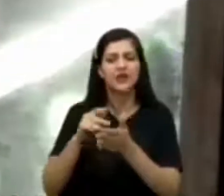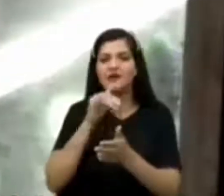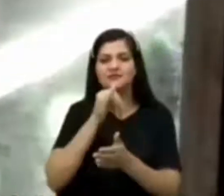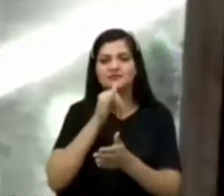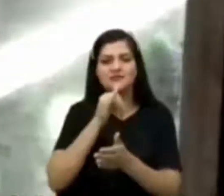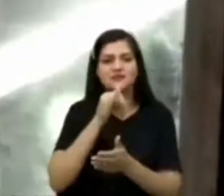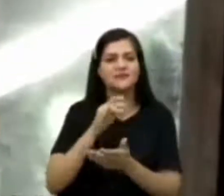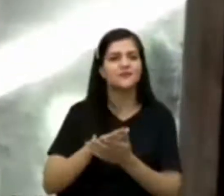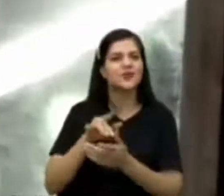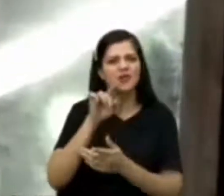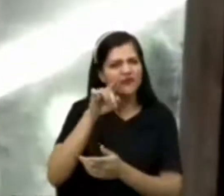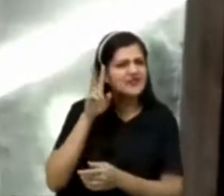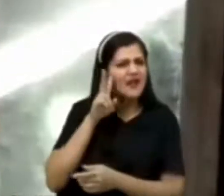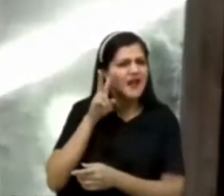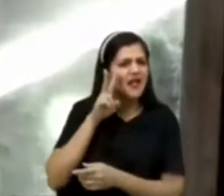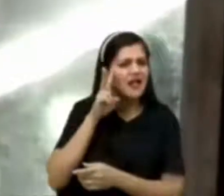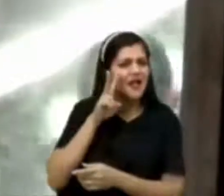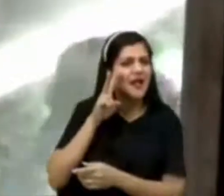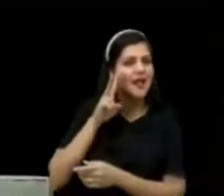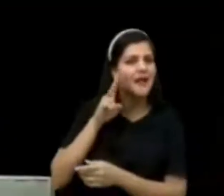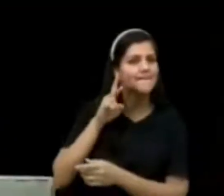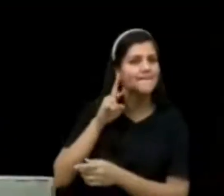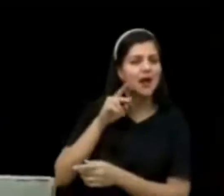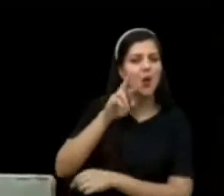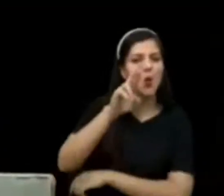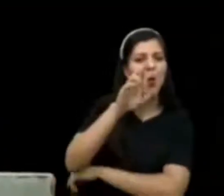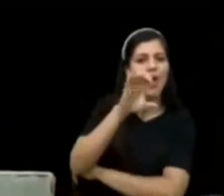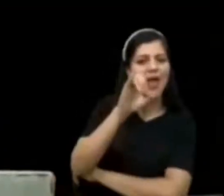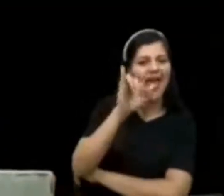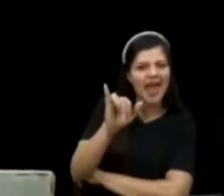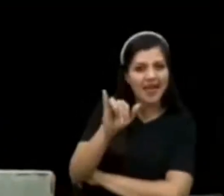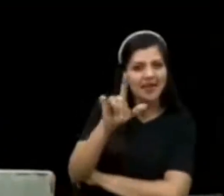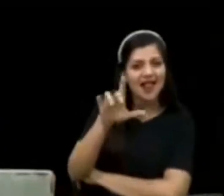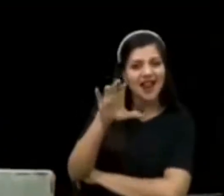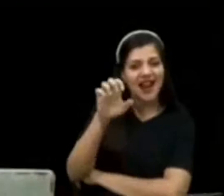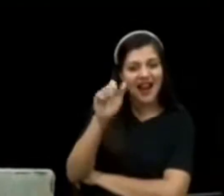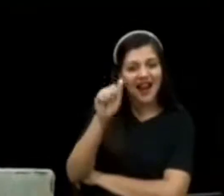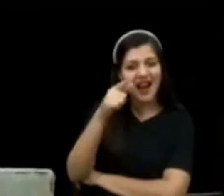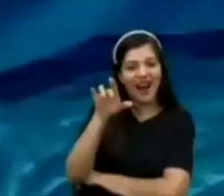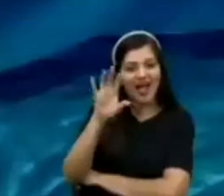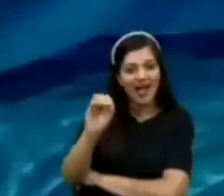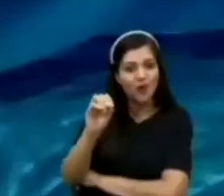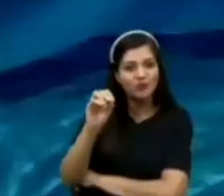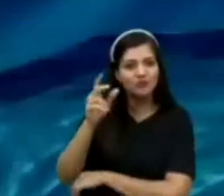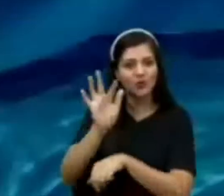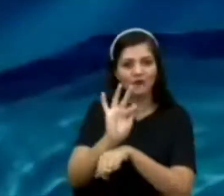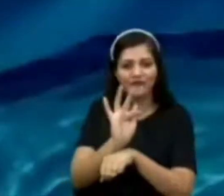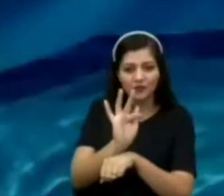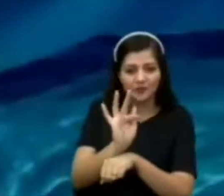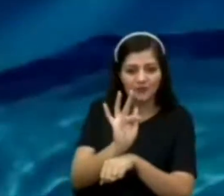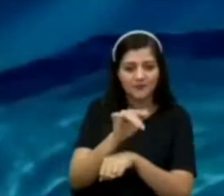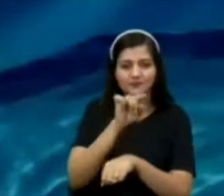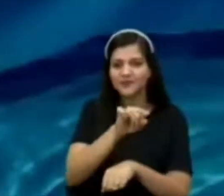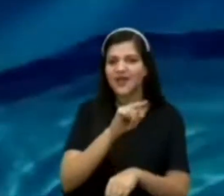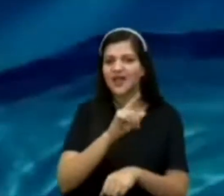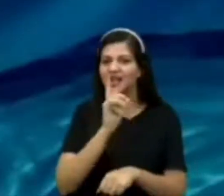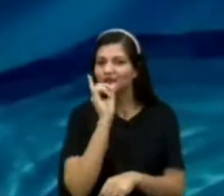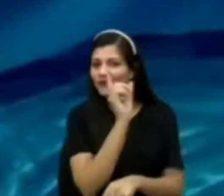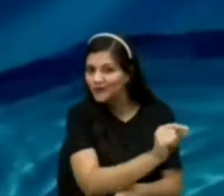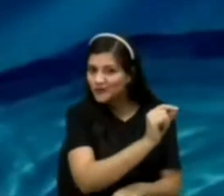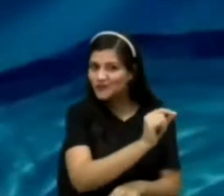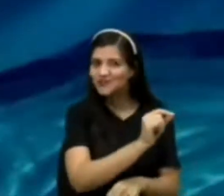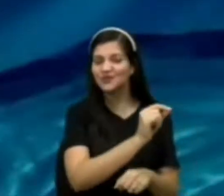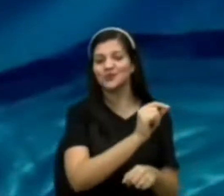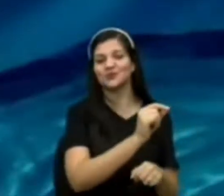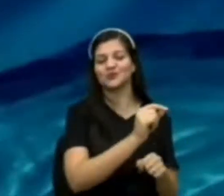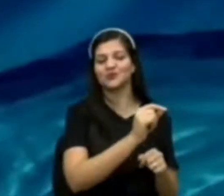lembra daquele do Rei Leão? O Rei Leão, ele fugiu, né, com o Hakuna Matata,